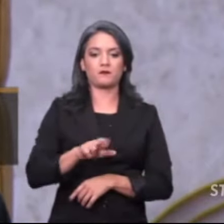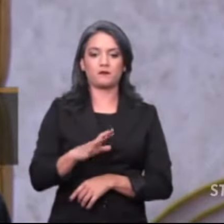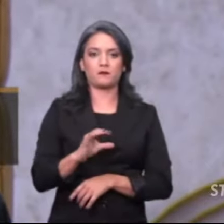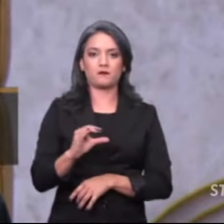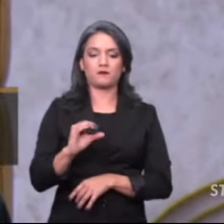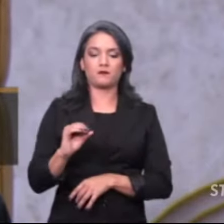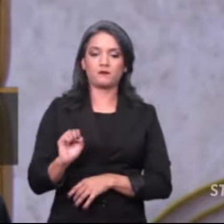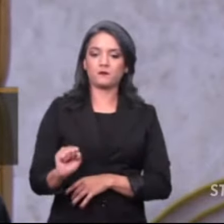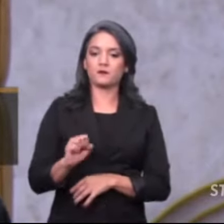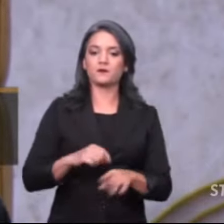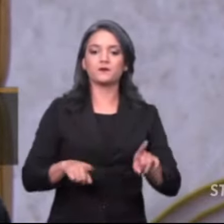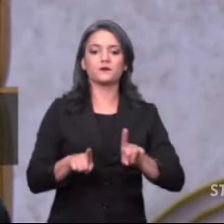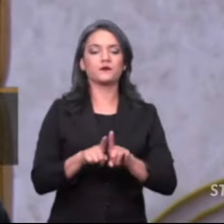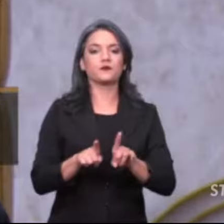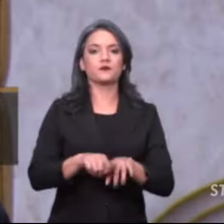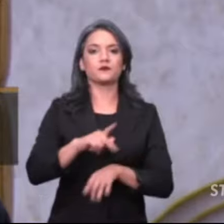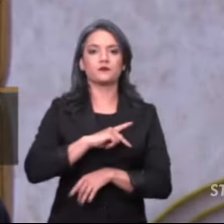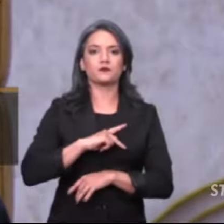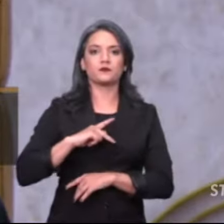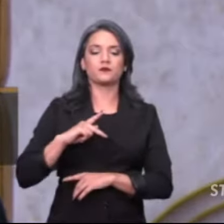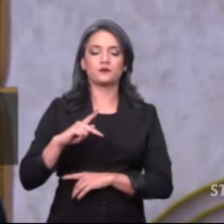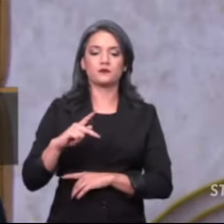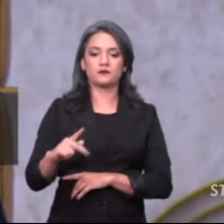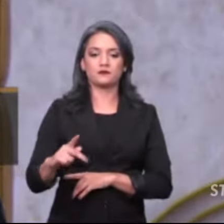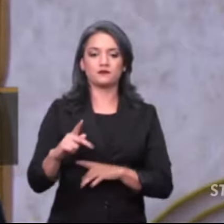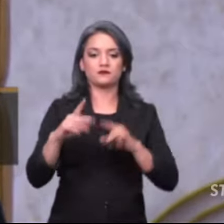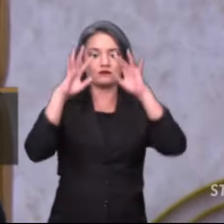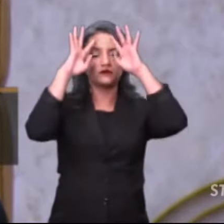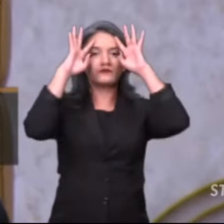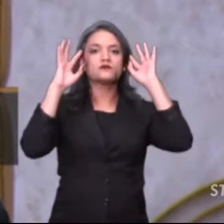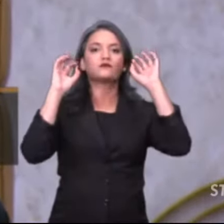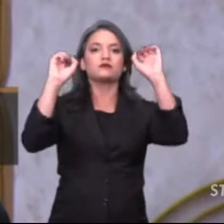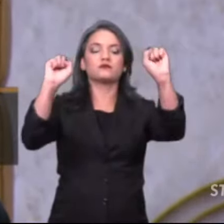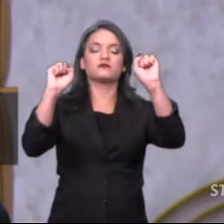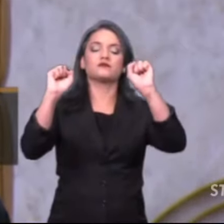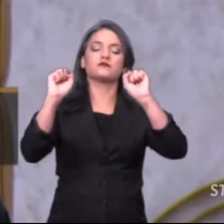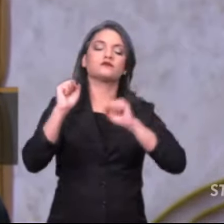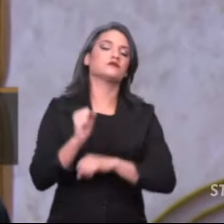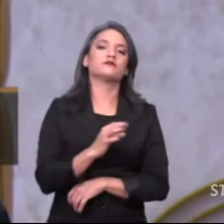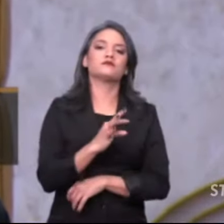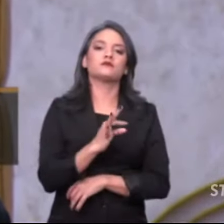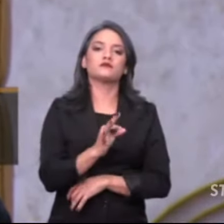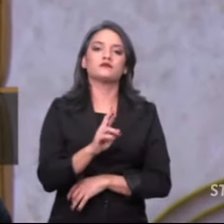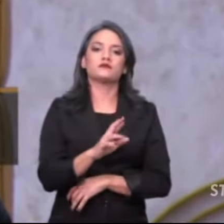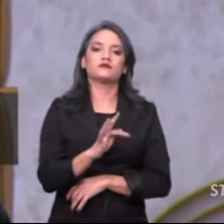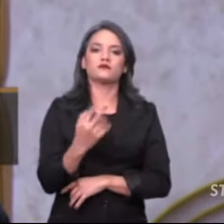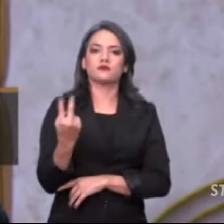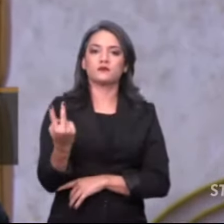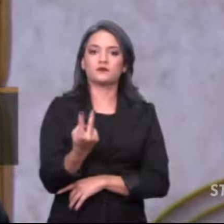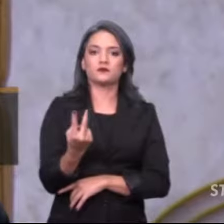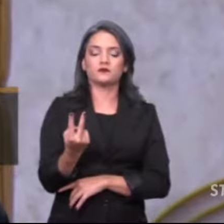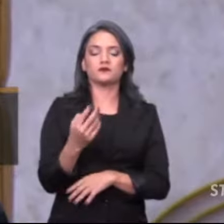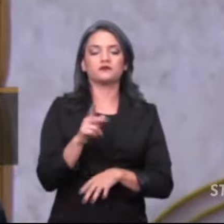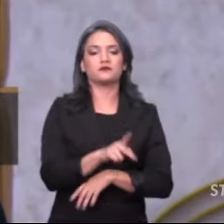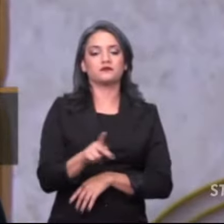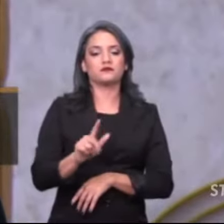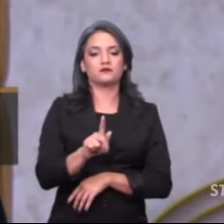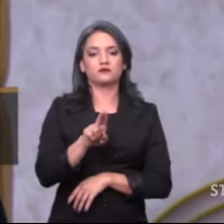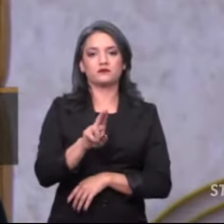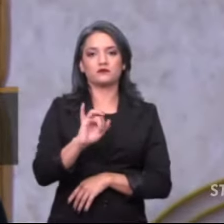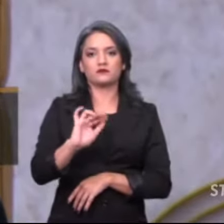e também os presidentes dos tribunais da Segunda Região, professor Guilherme Calmon Nogueira da